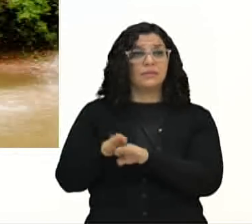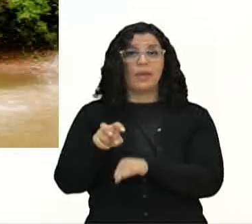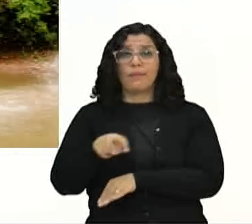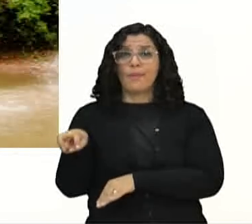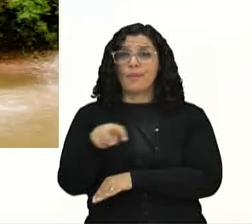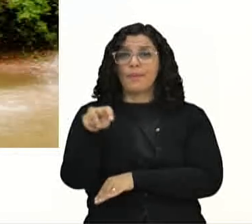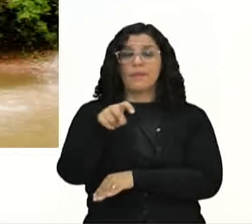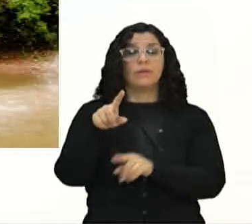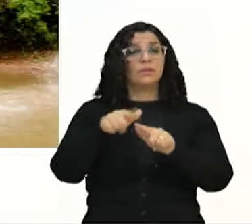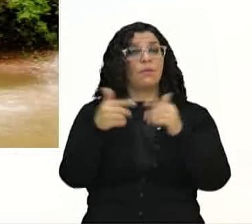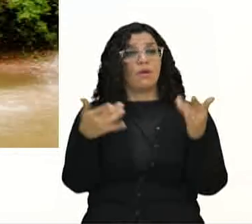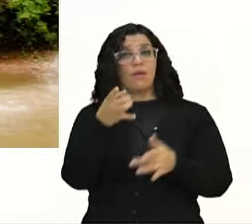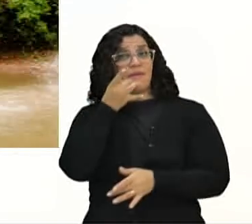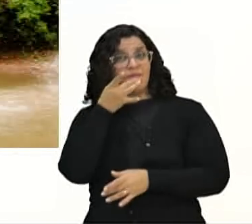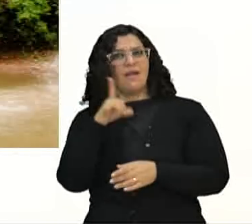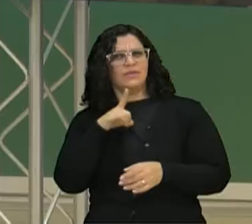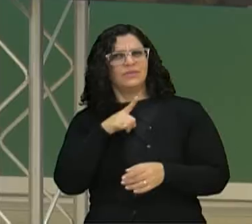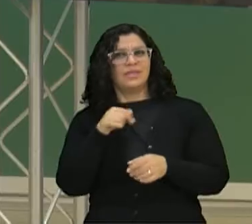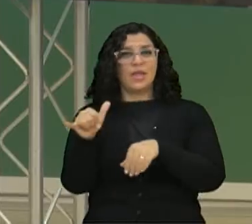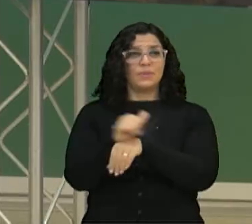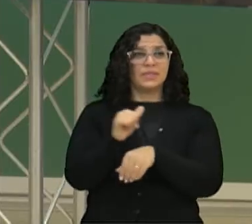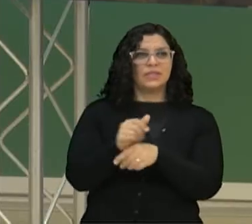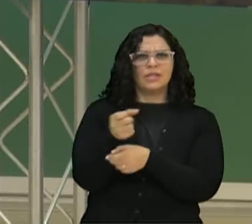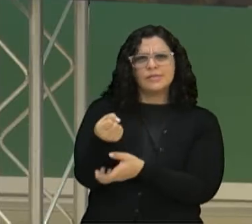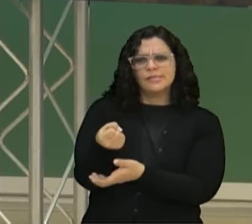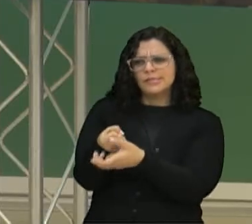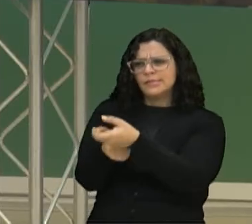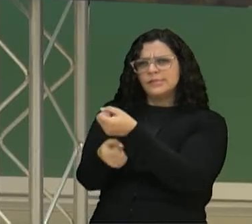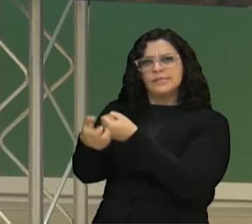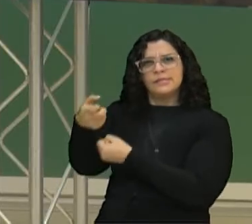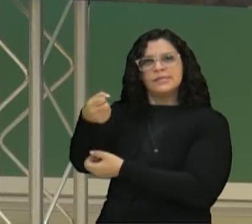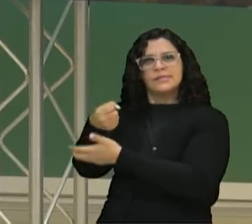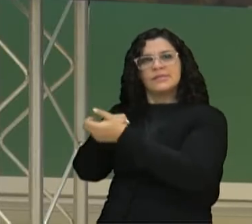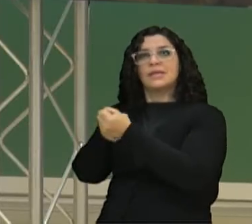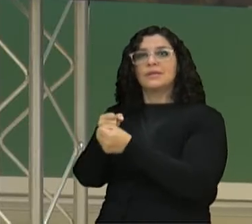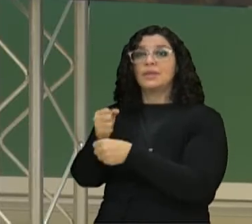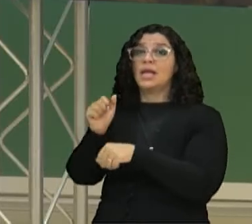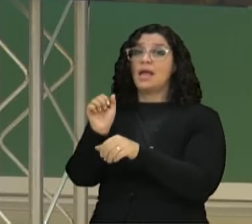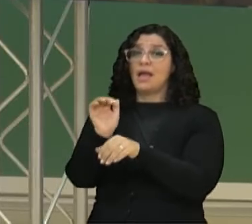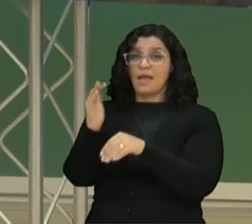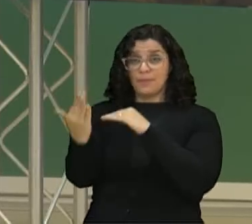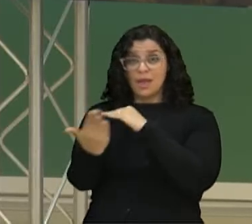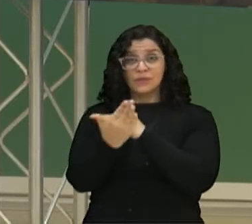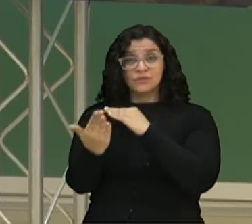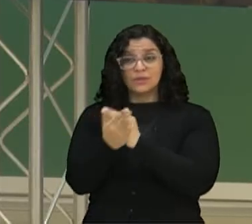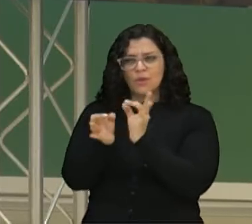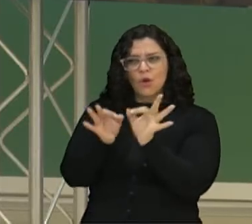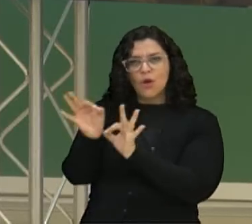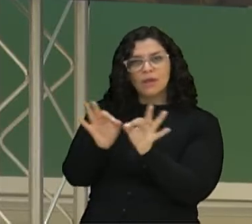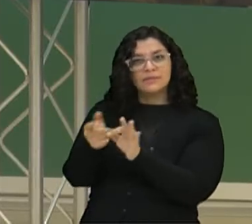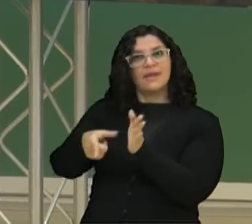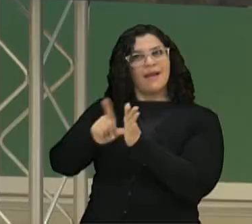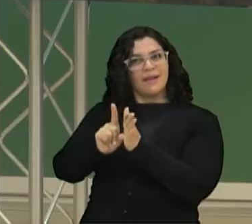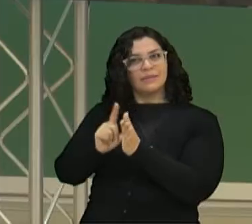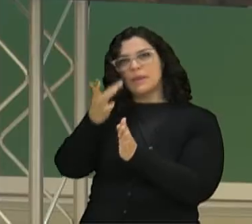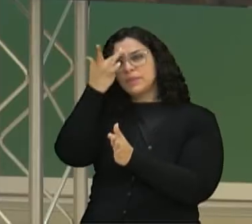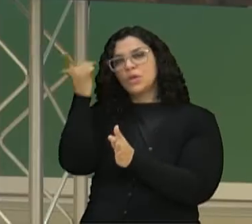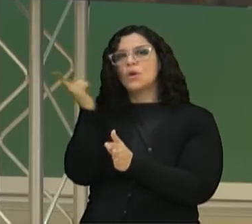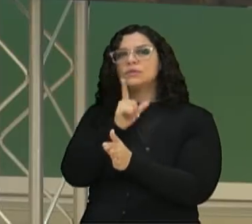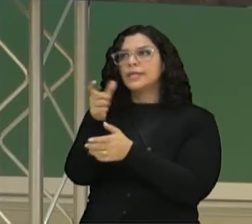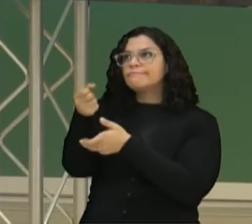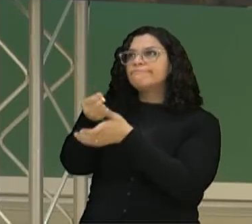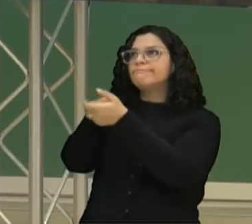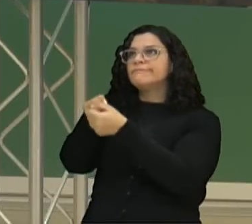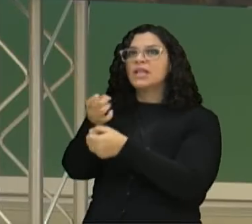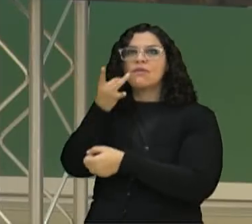Então tem facilitadores, né, como uma corda para ajudar. Então tudo isso é organizado antes, né, para facilitar, para que as pessoas não se